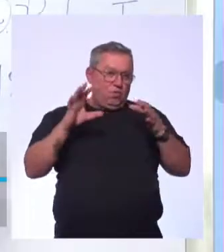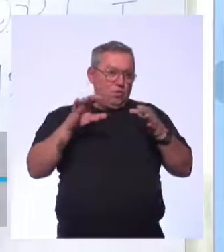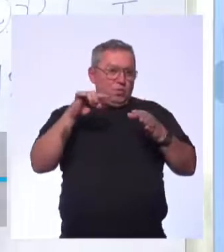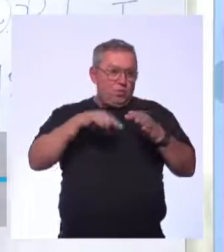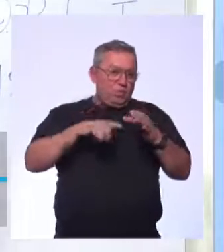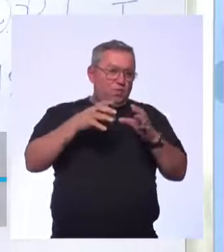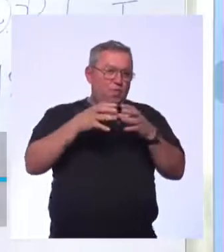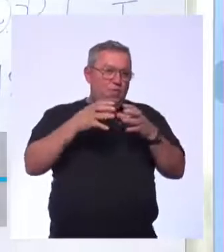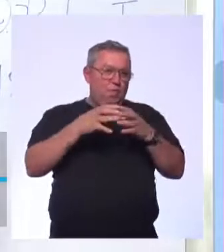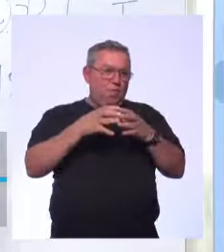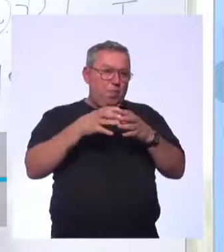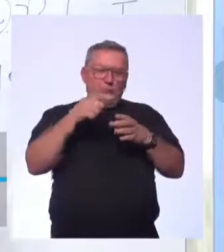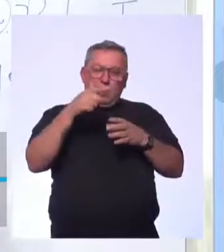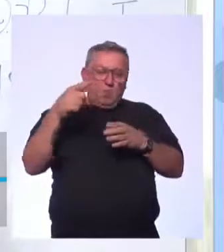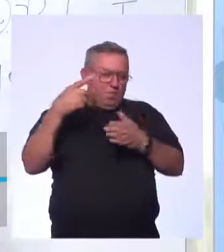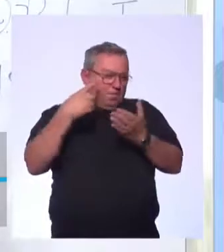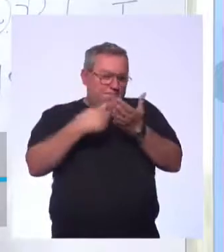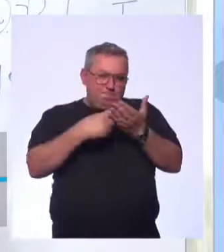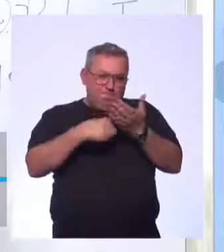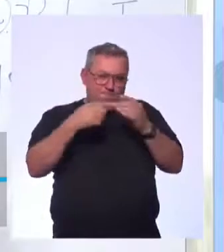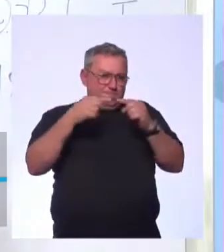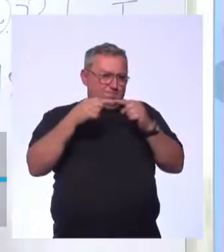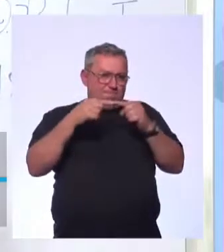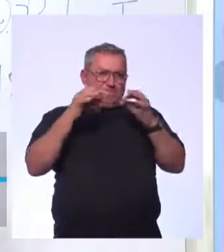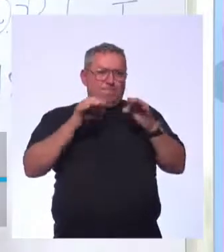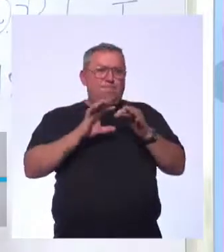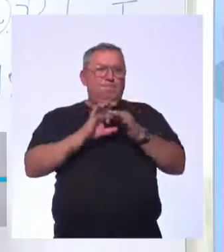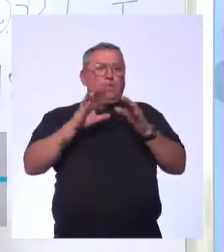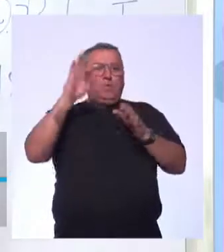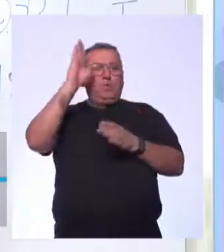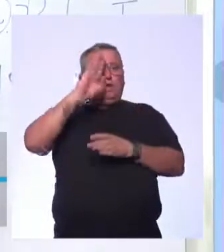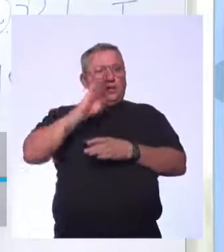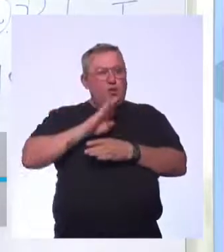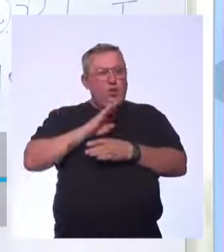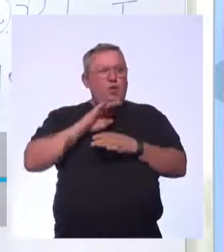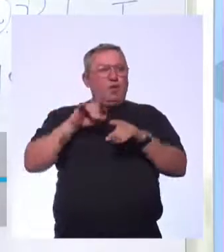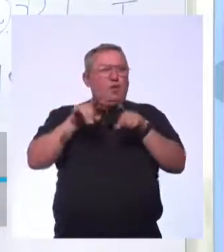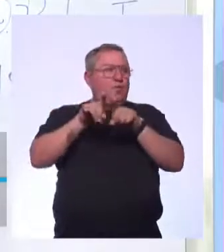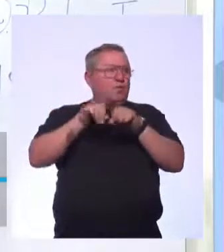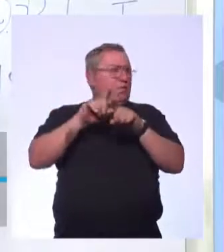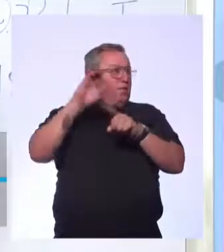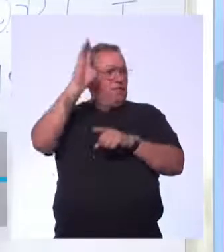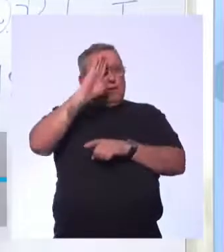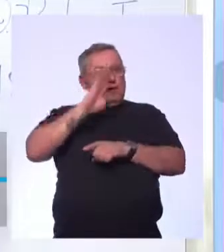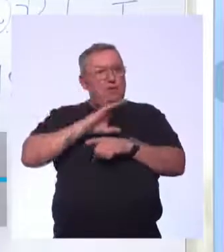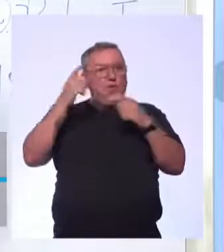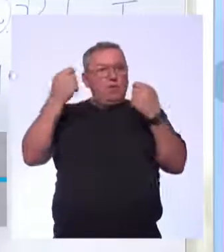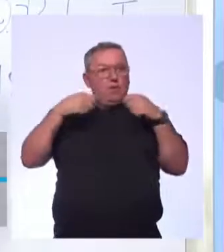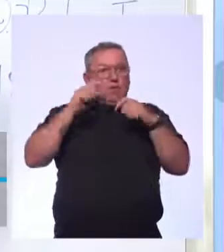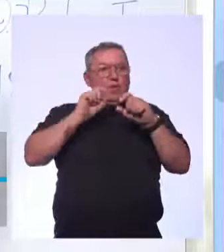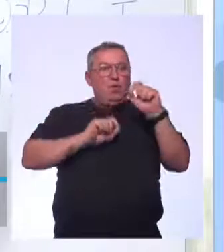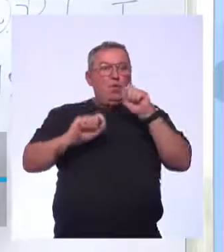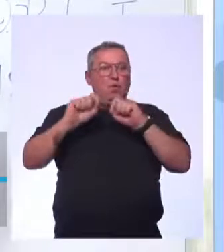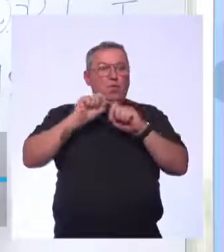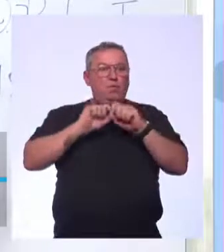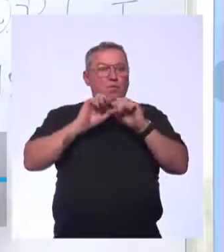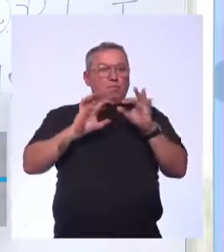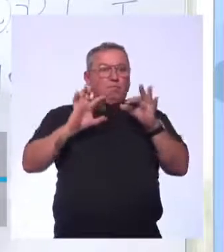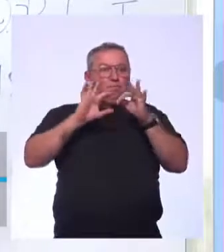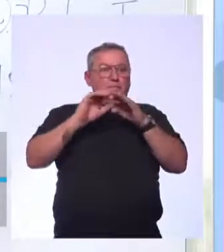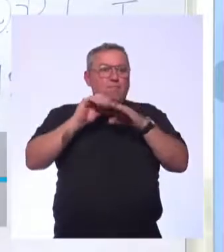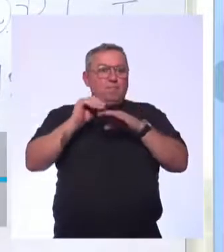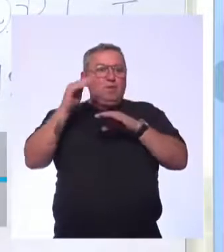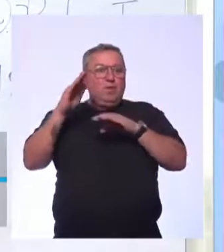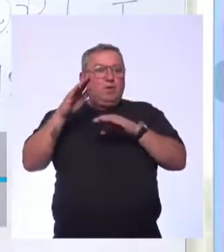no Brasil não estavam muito de acordo com a independência do Brasil, e o Brasil ele precisou de aliados externos